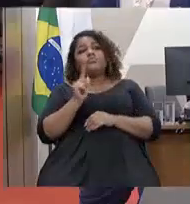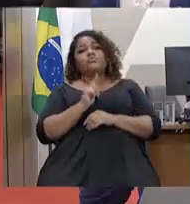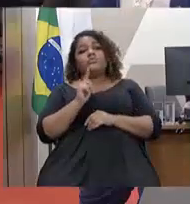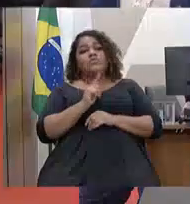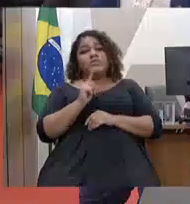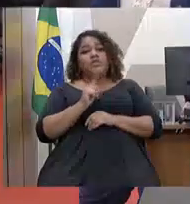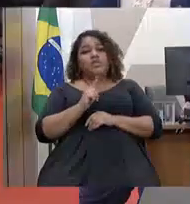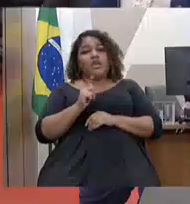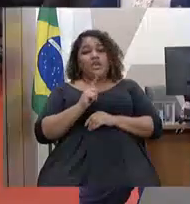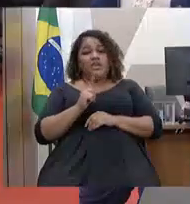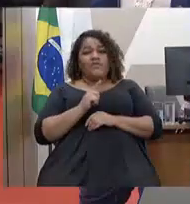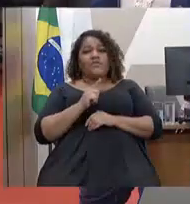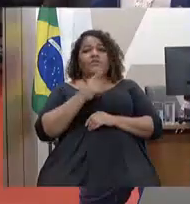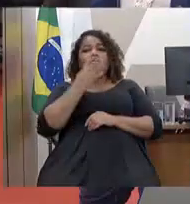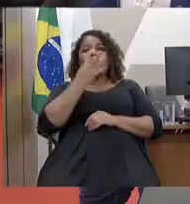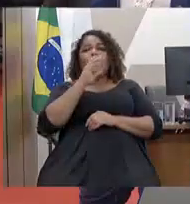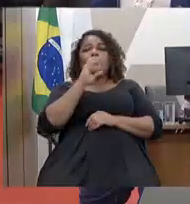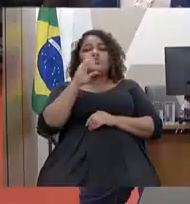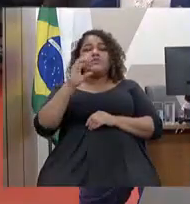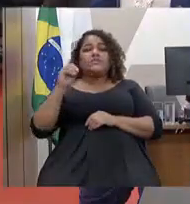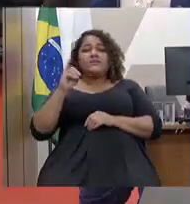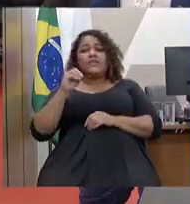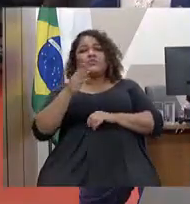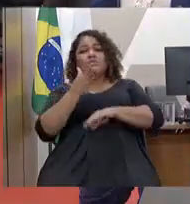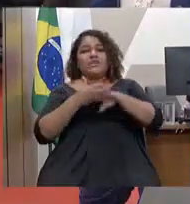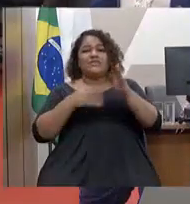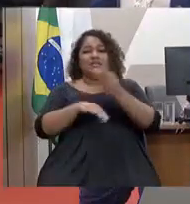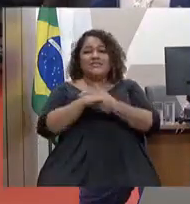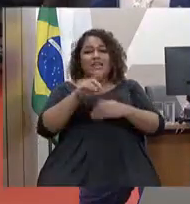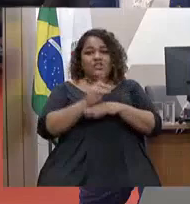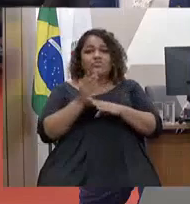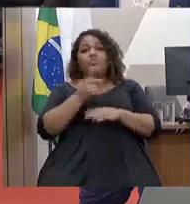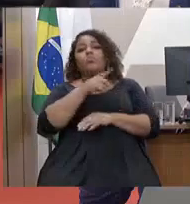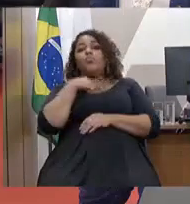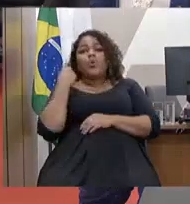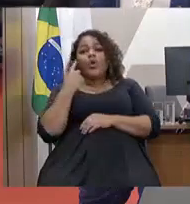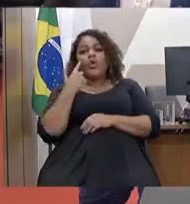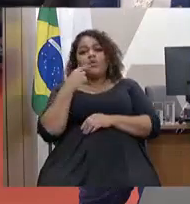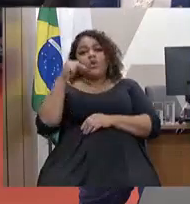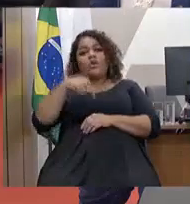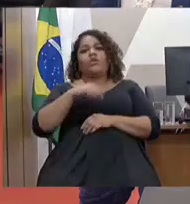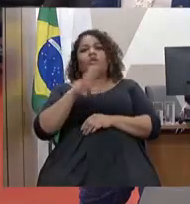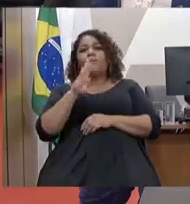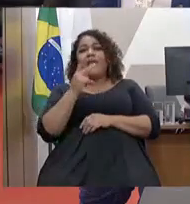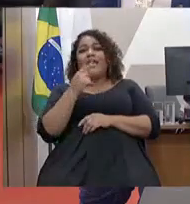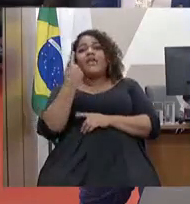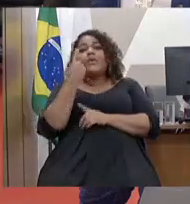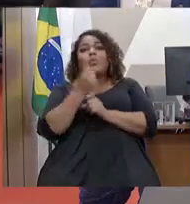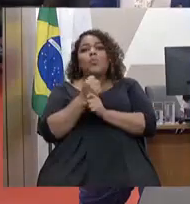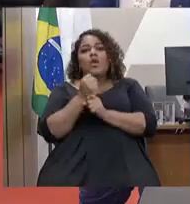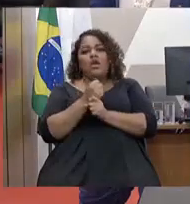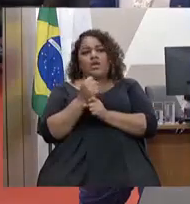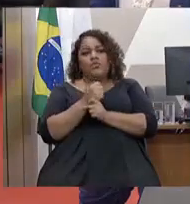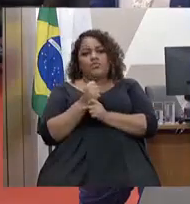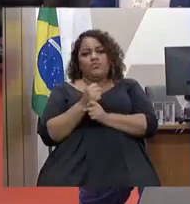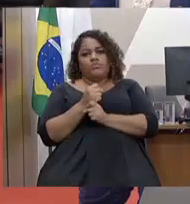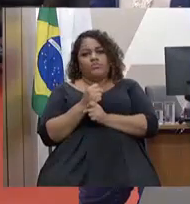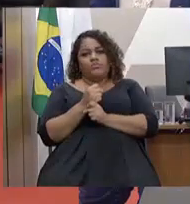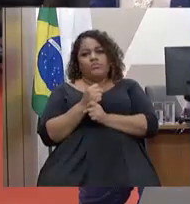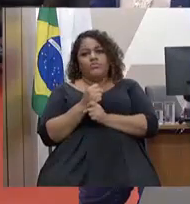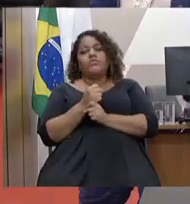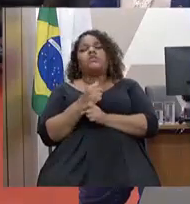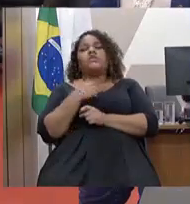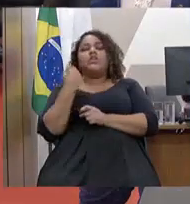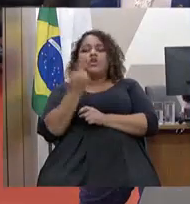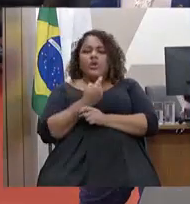400 vítimas fatais no e em Belo Horizonte e região e nós conseguimos com